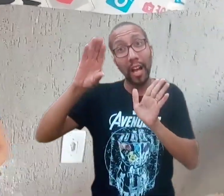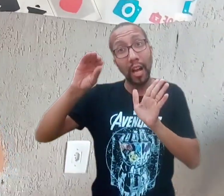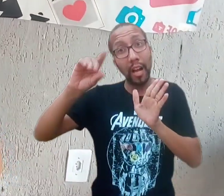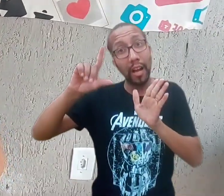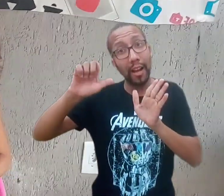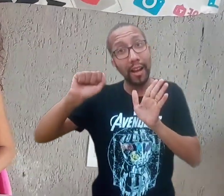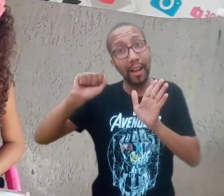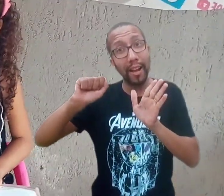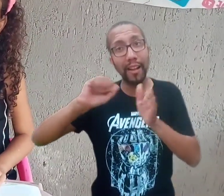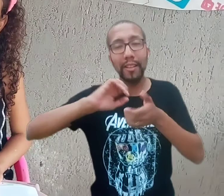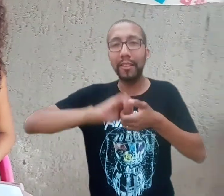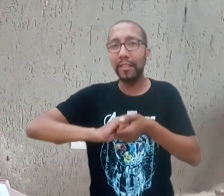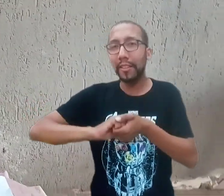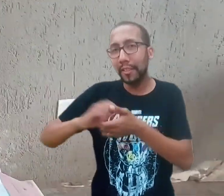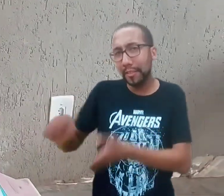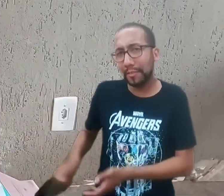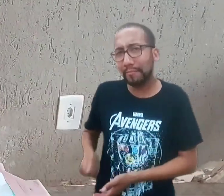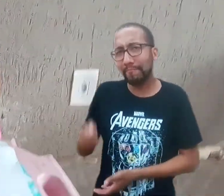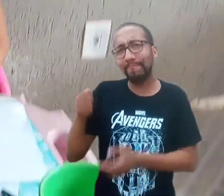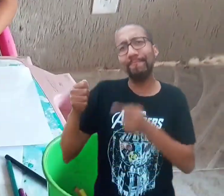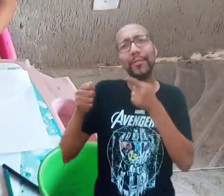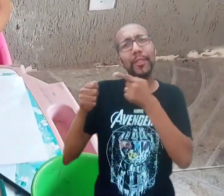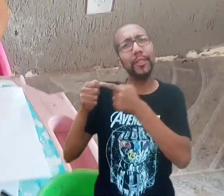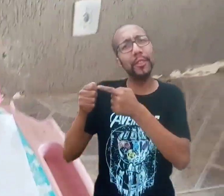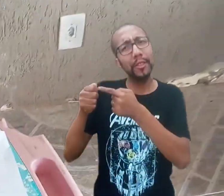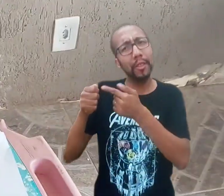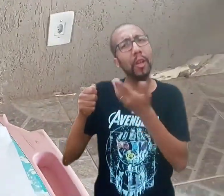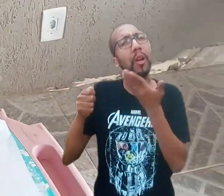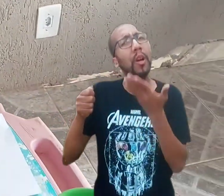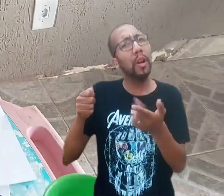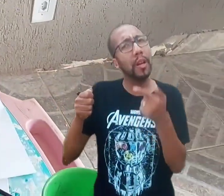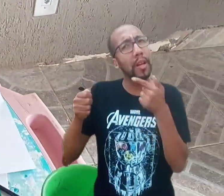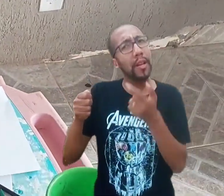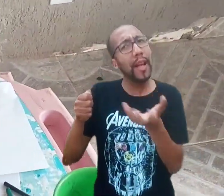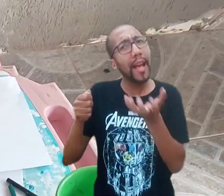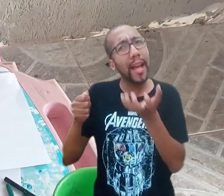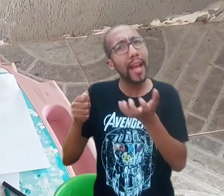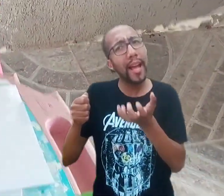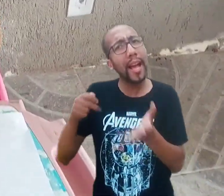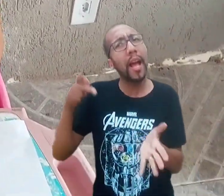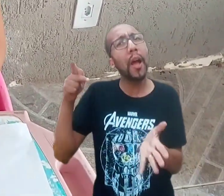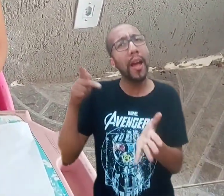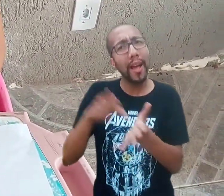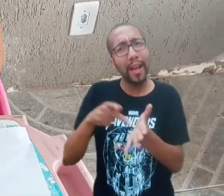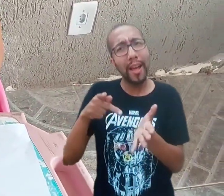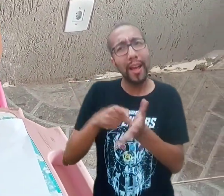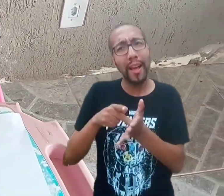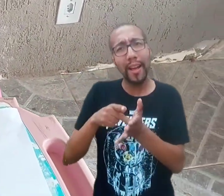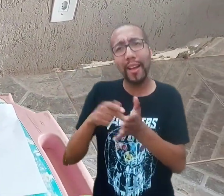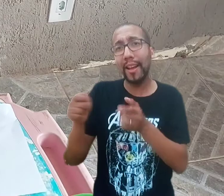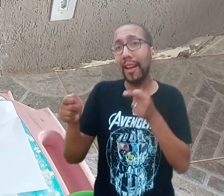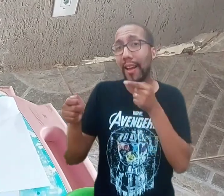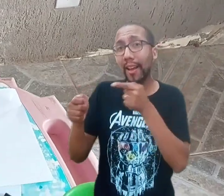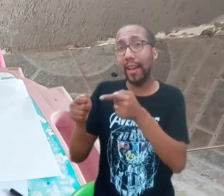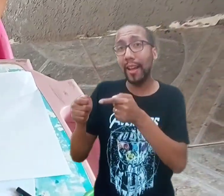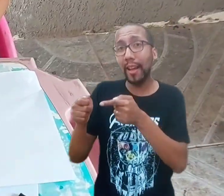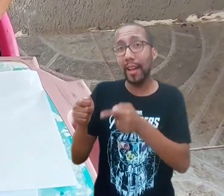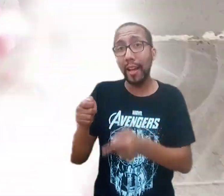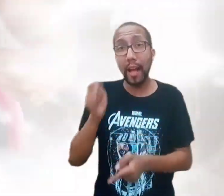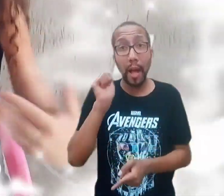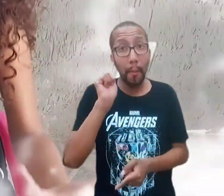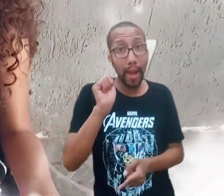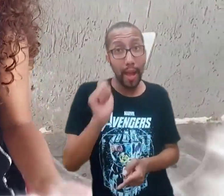Quem dera que essa varinha fosse de verdade. Isso lá, Vinsashi Boom! Faz aparecer a